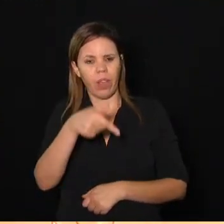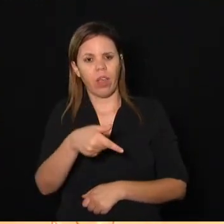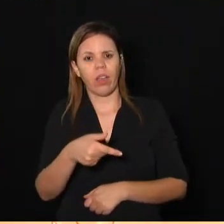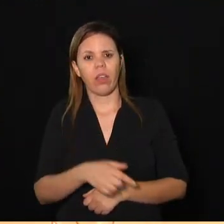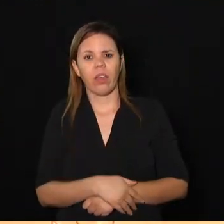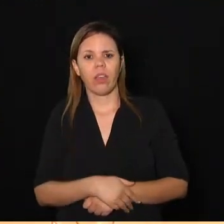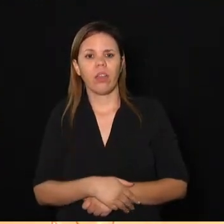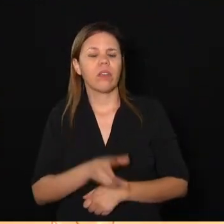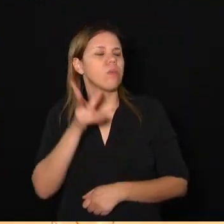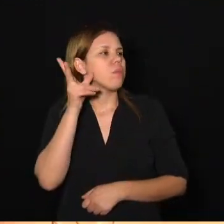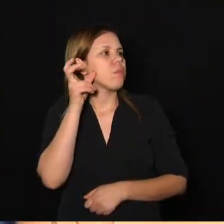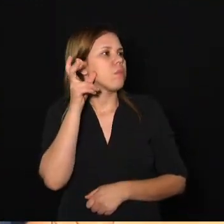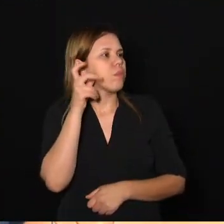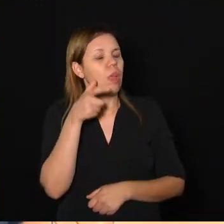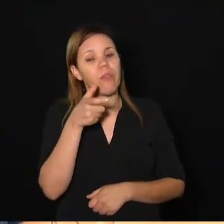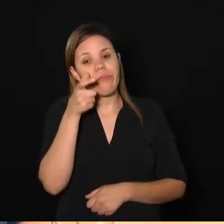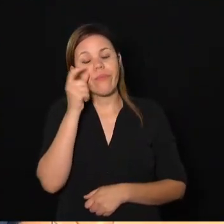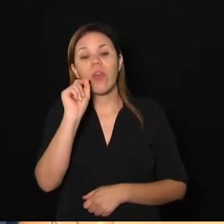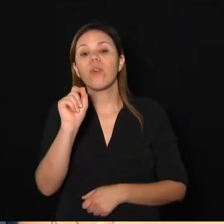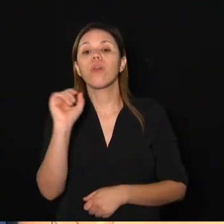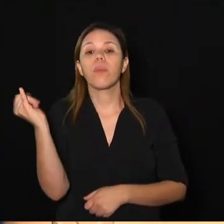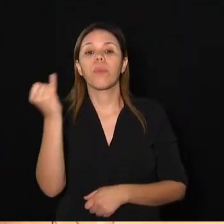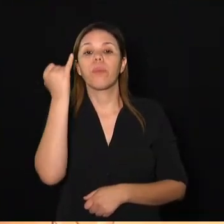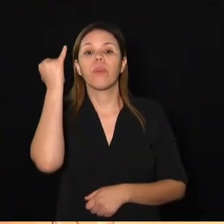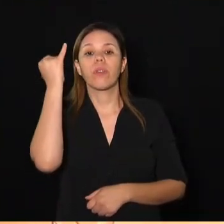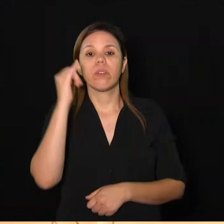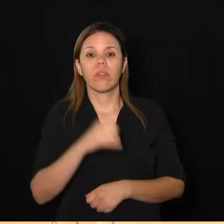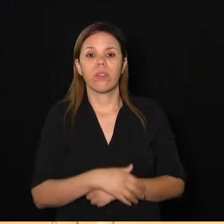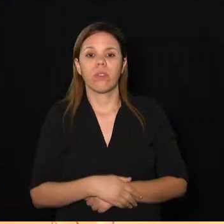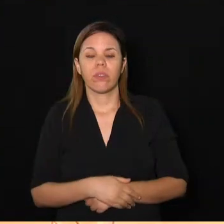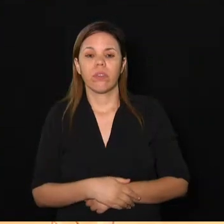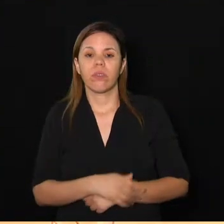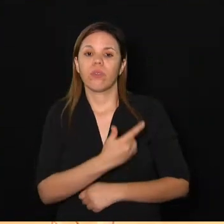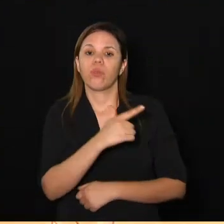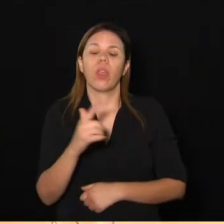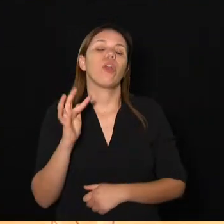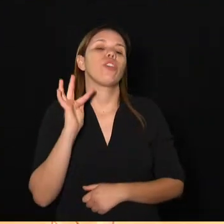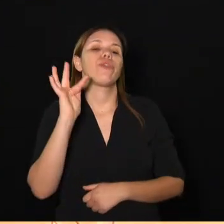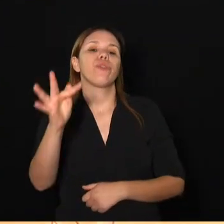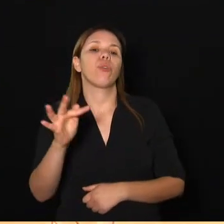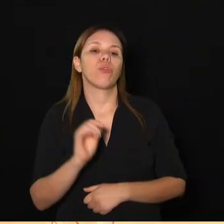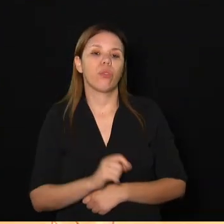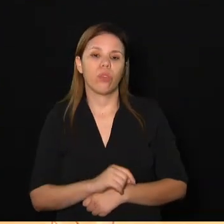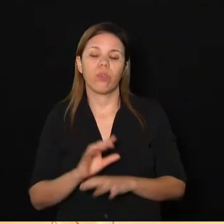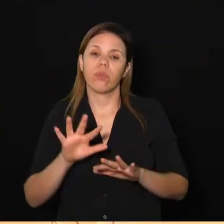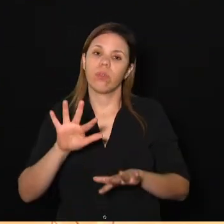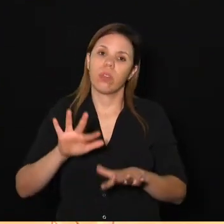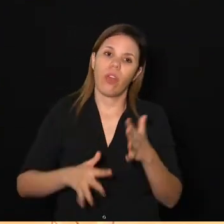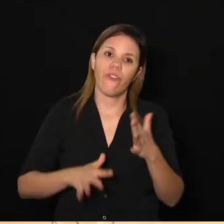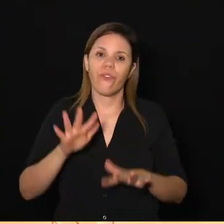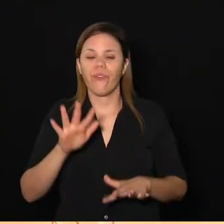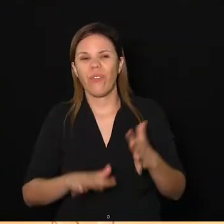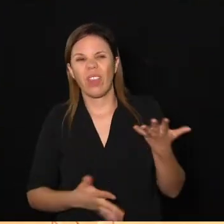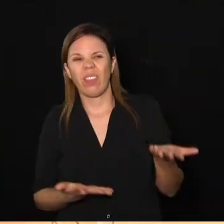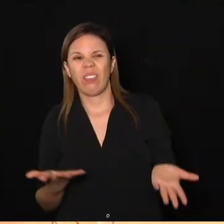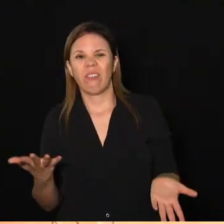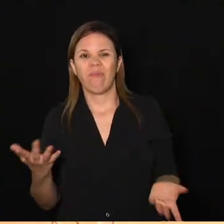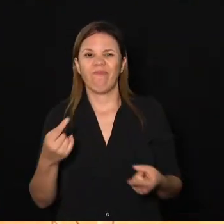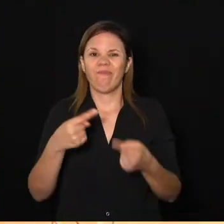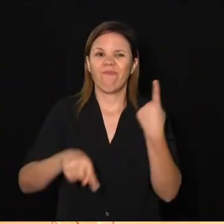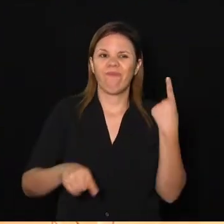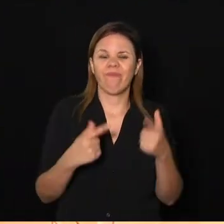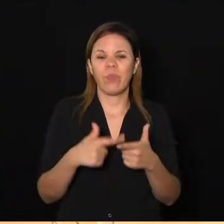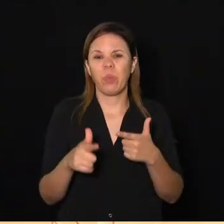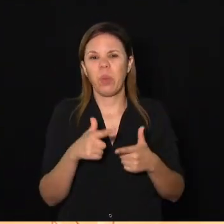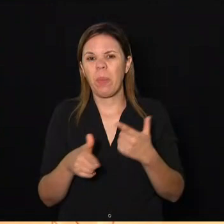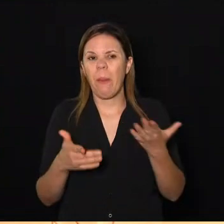acho que isso é extremamente importante para que nós não tenhamos futuramente talvez o desprazer de aprovarmos